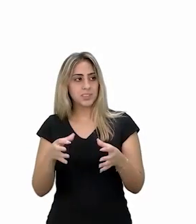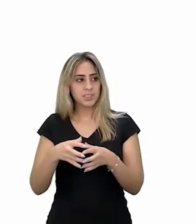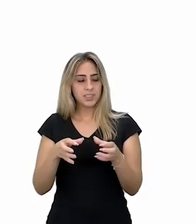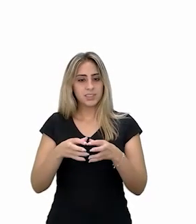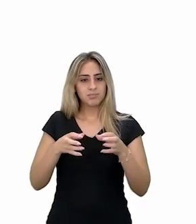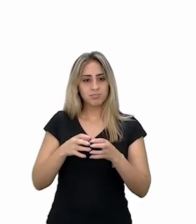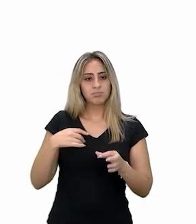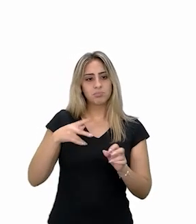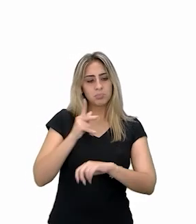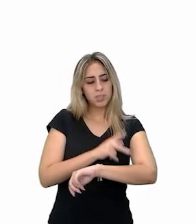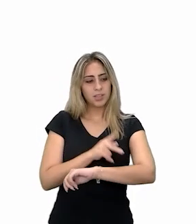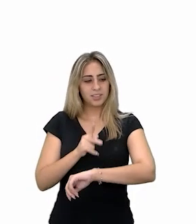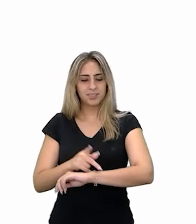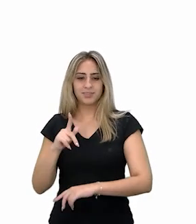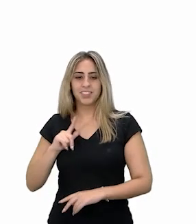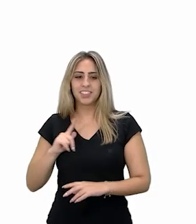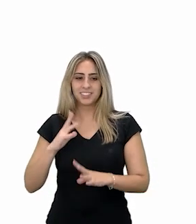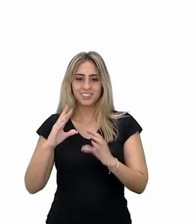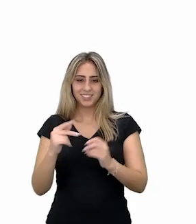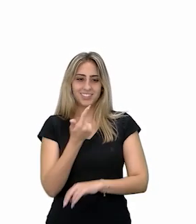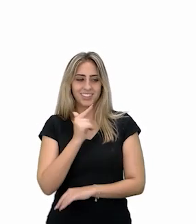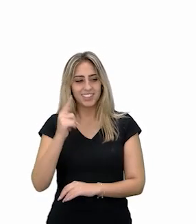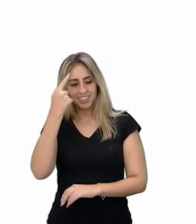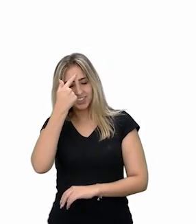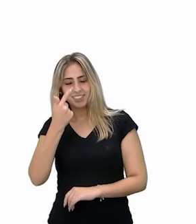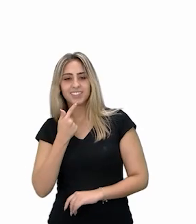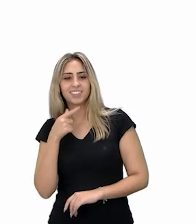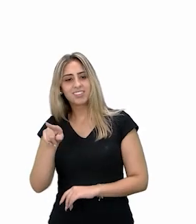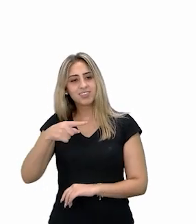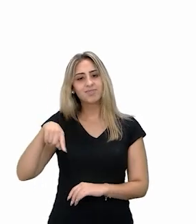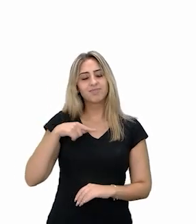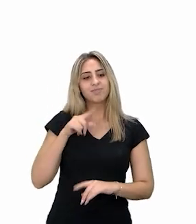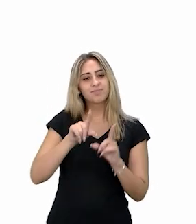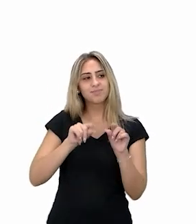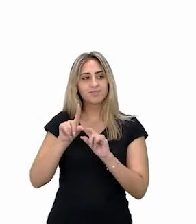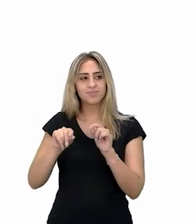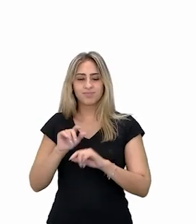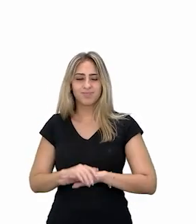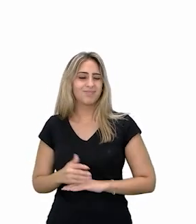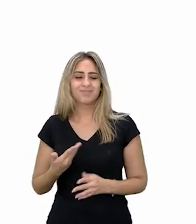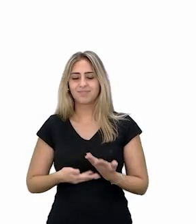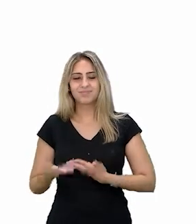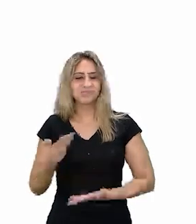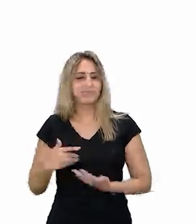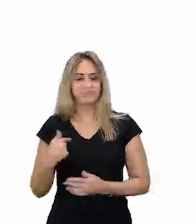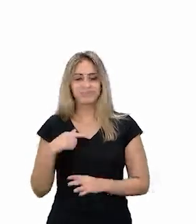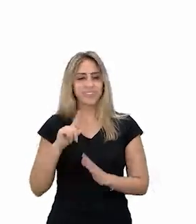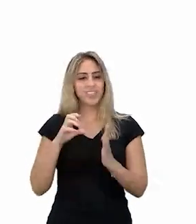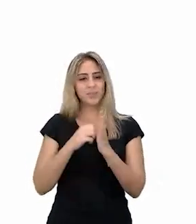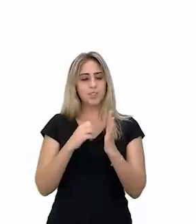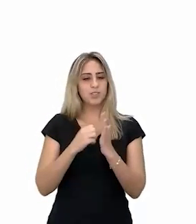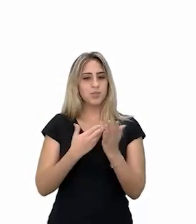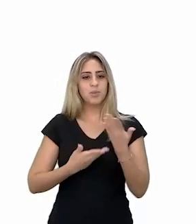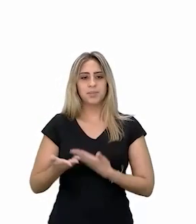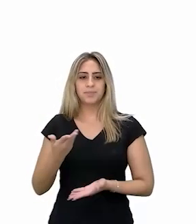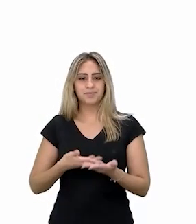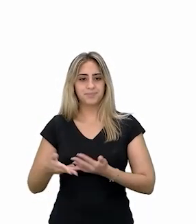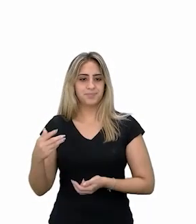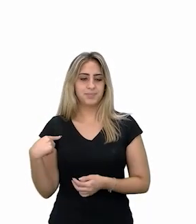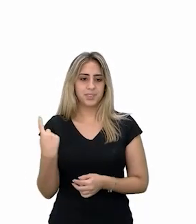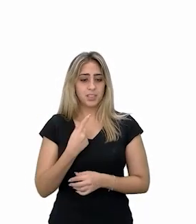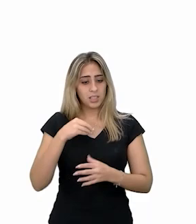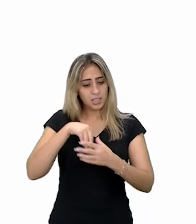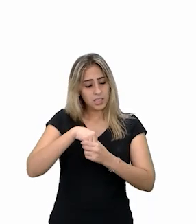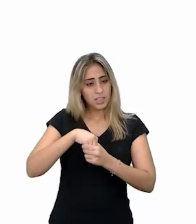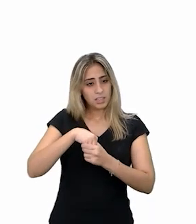pedagógico também vão ter um outro perfil, então você seleciona aquele perfil que você deseja acessar, tá bem? E aí,